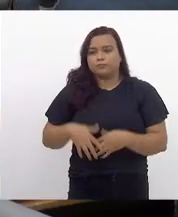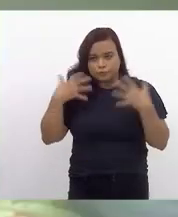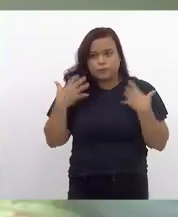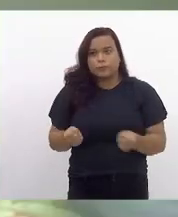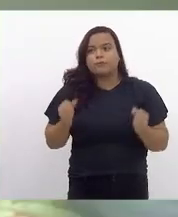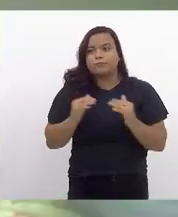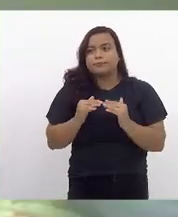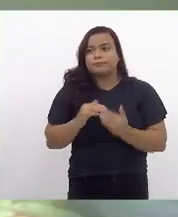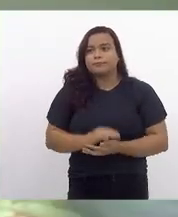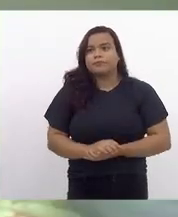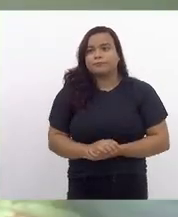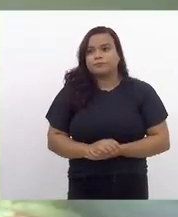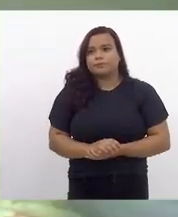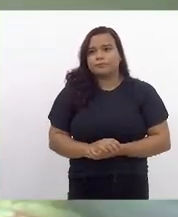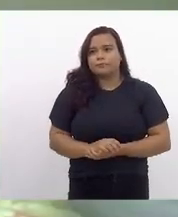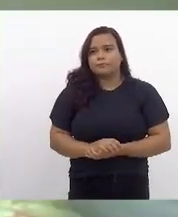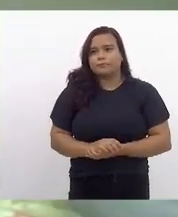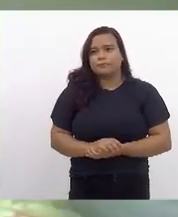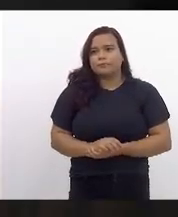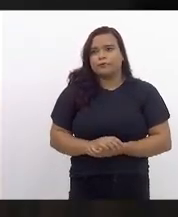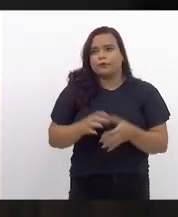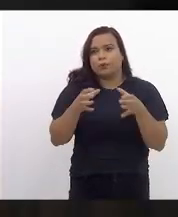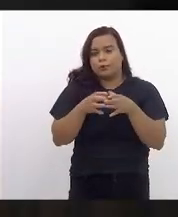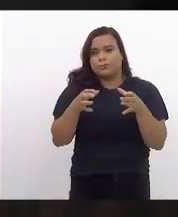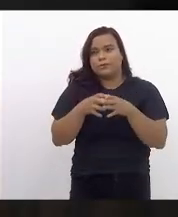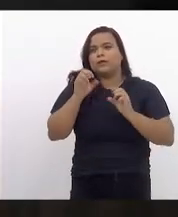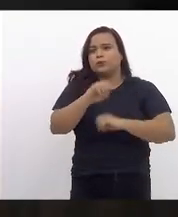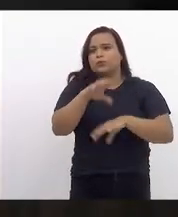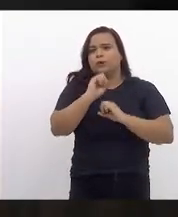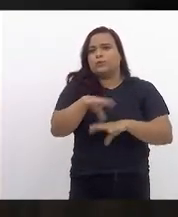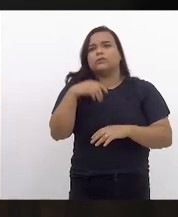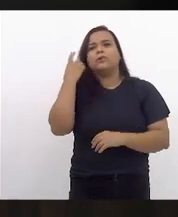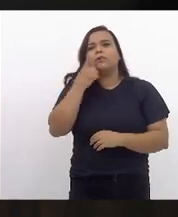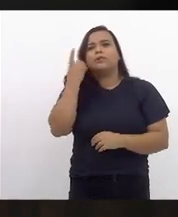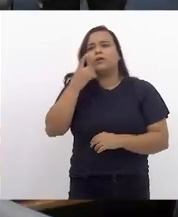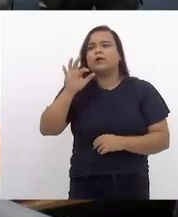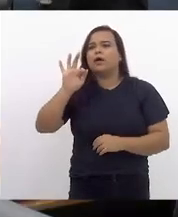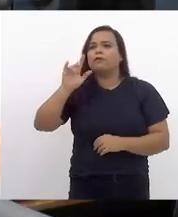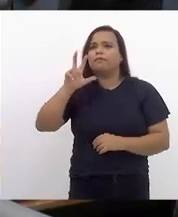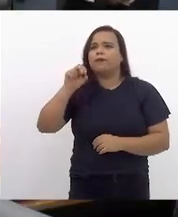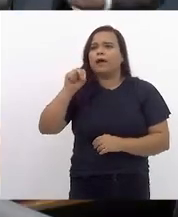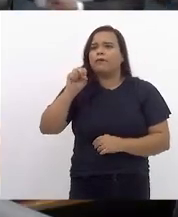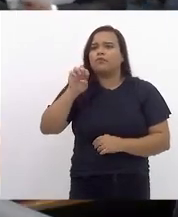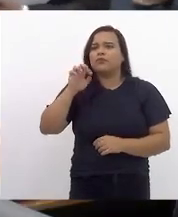Favorável. Pela Comissão de Educação, deputado Flávio Serafini.